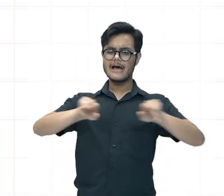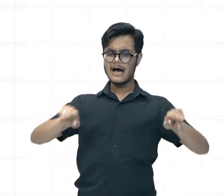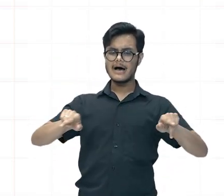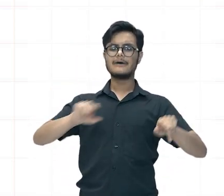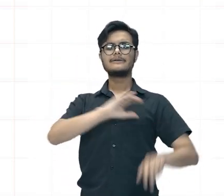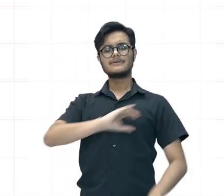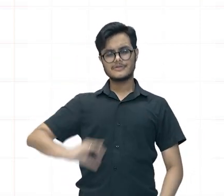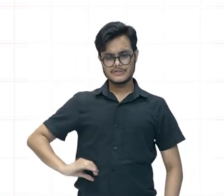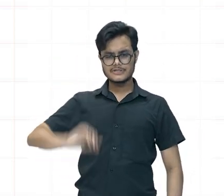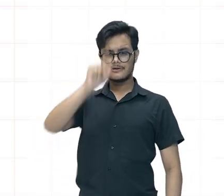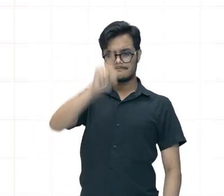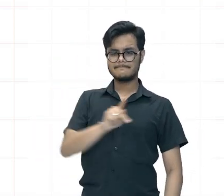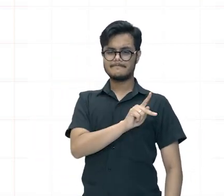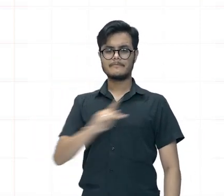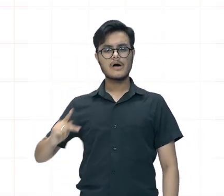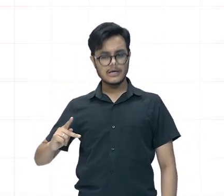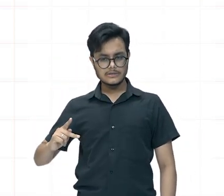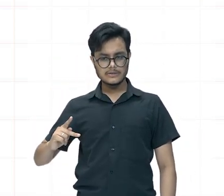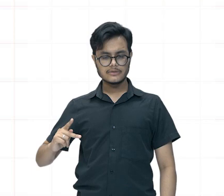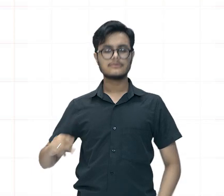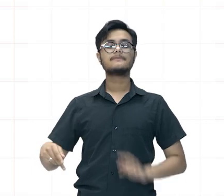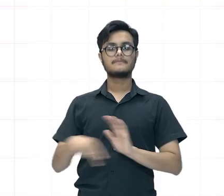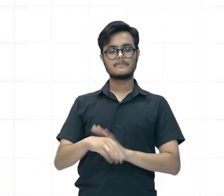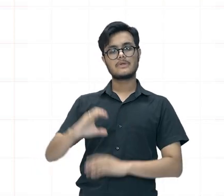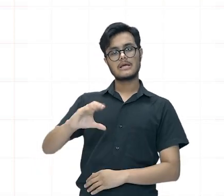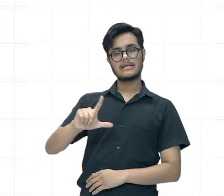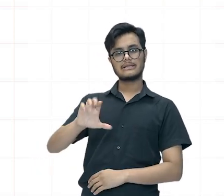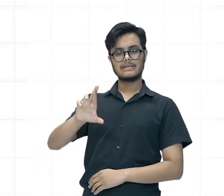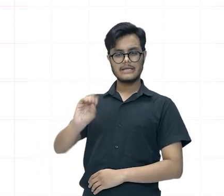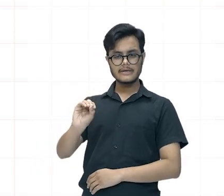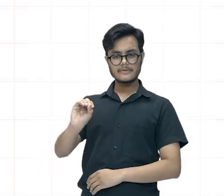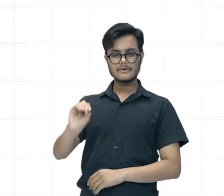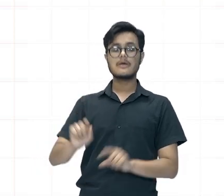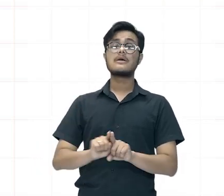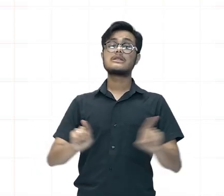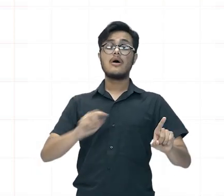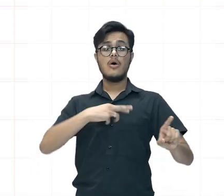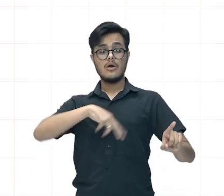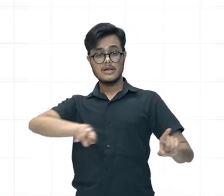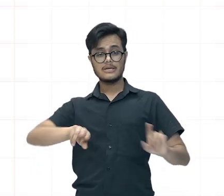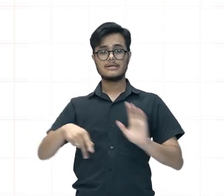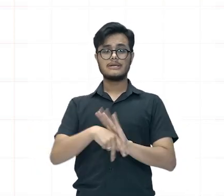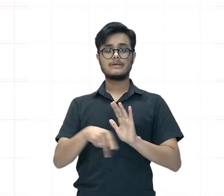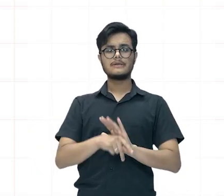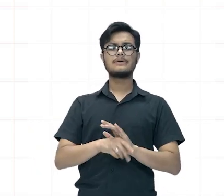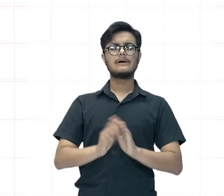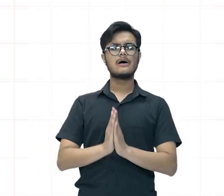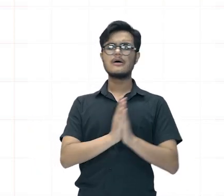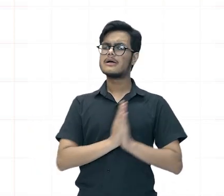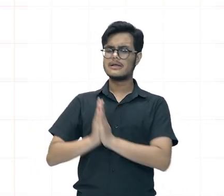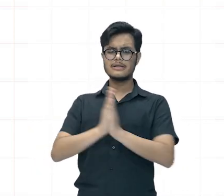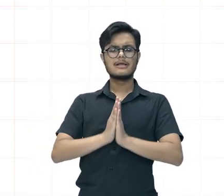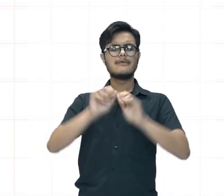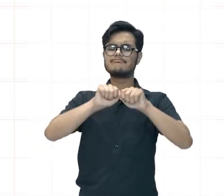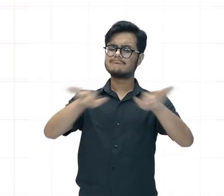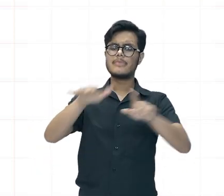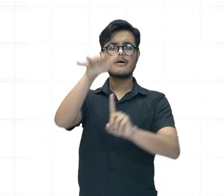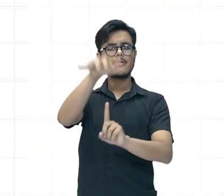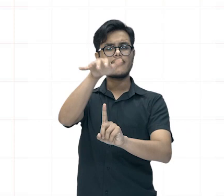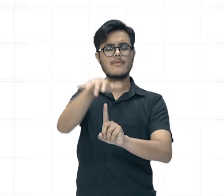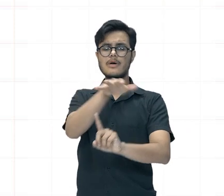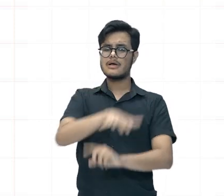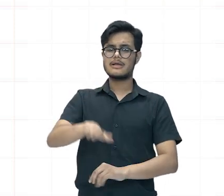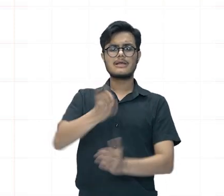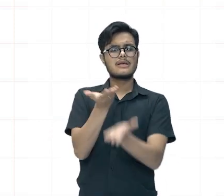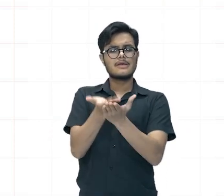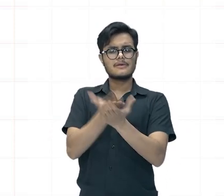e os padres. Então, tudo isso compõe o que a gente chama de clero. Aos religiosos, cabia, então, rezar pelo bem dos cristãos,